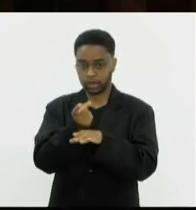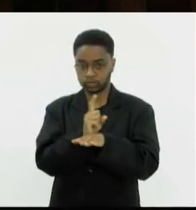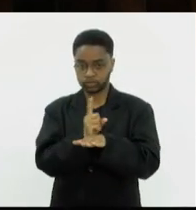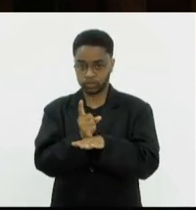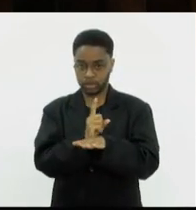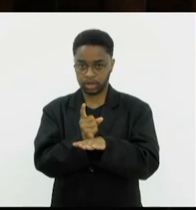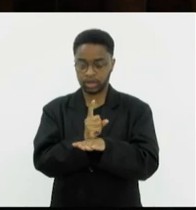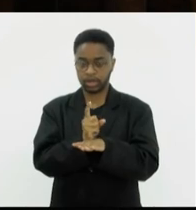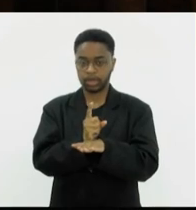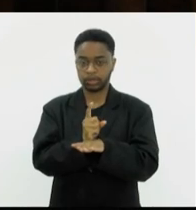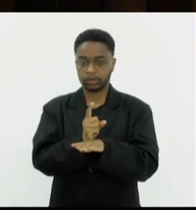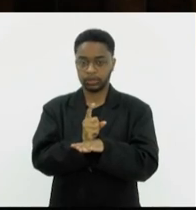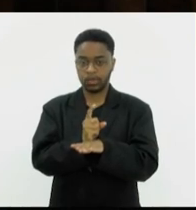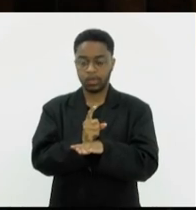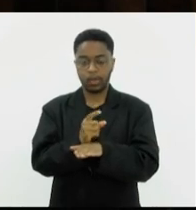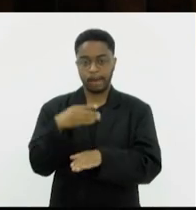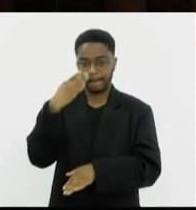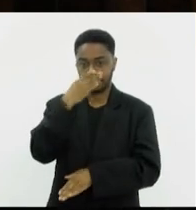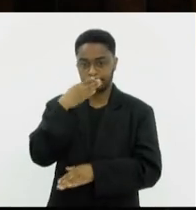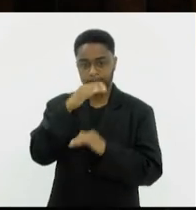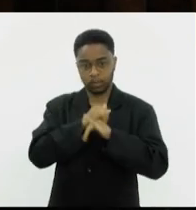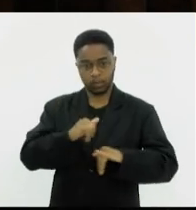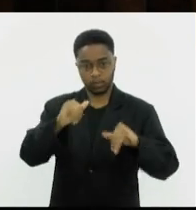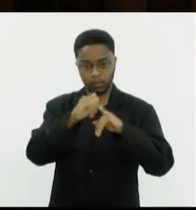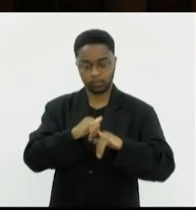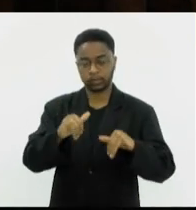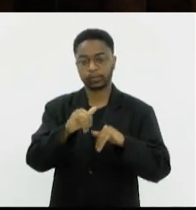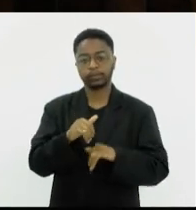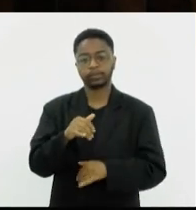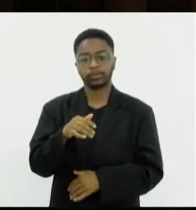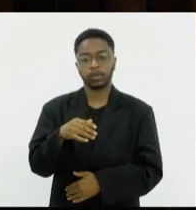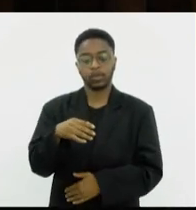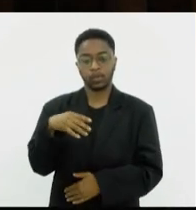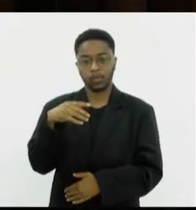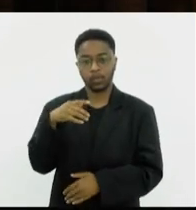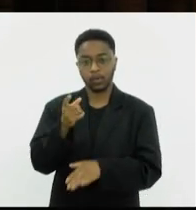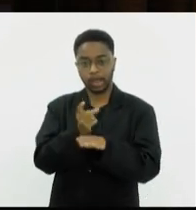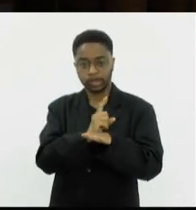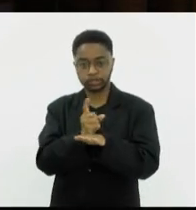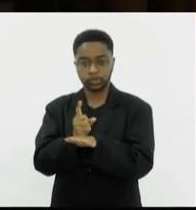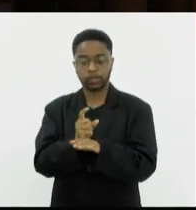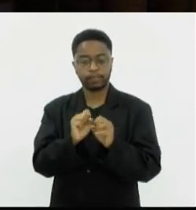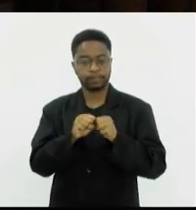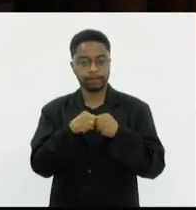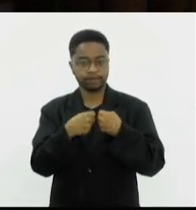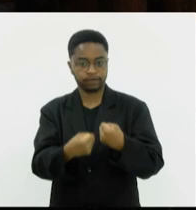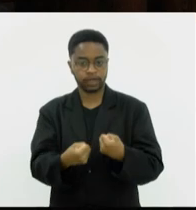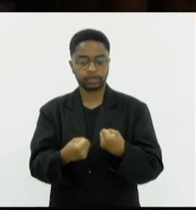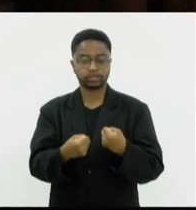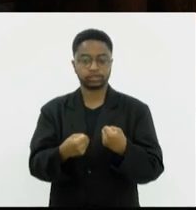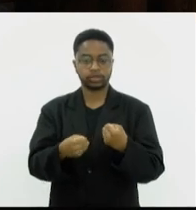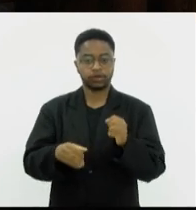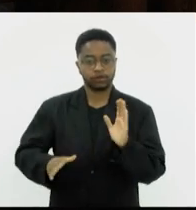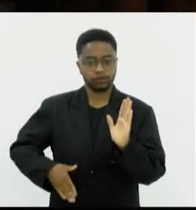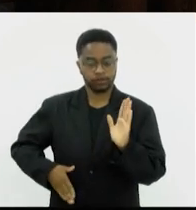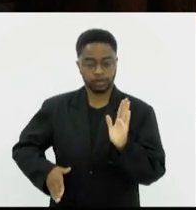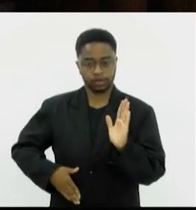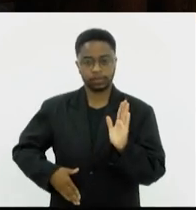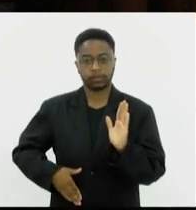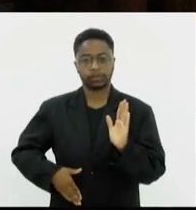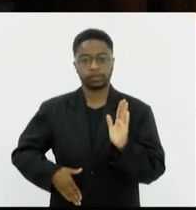da promiscuidade, o cachorrinho do tráfico que defende